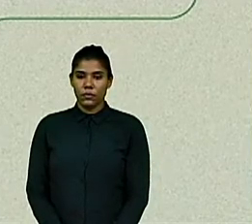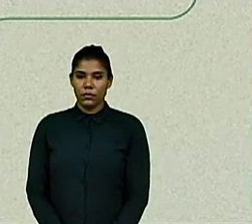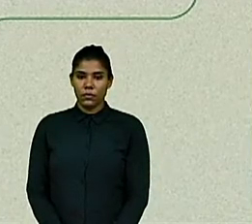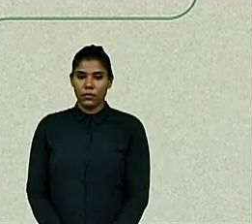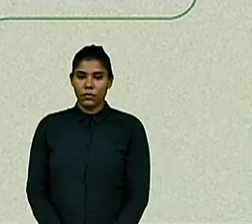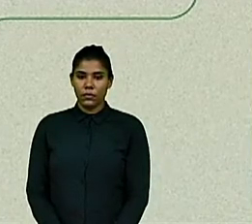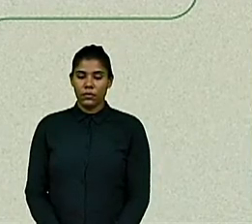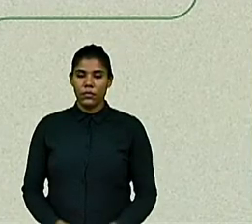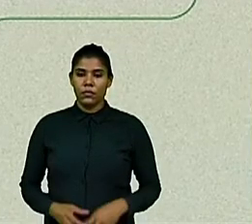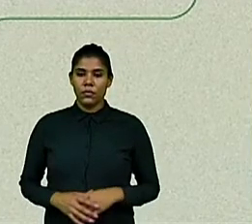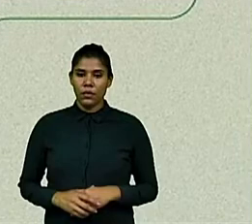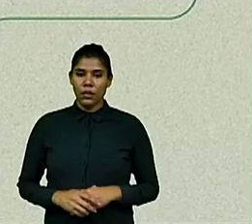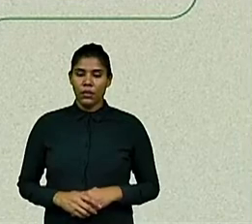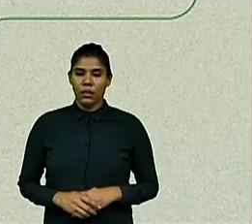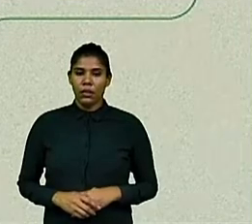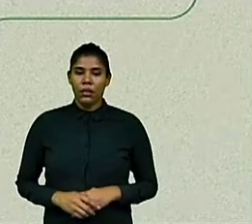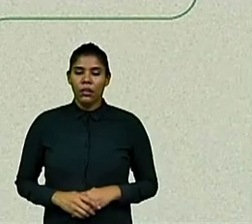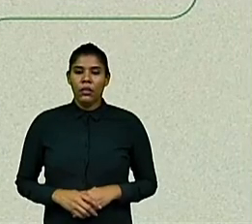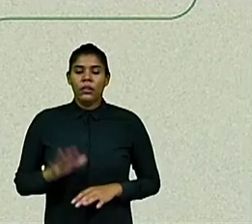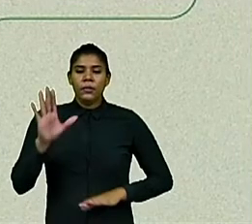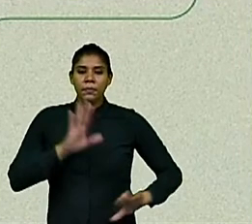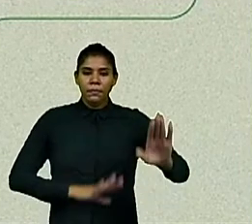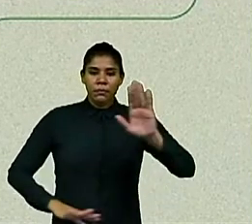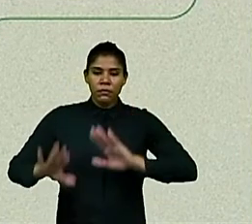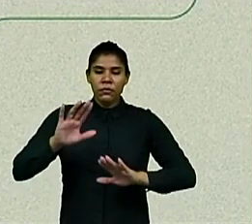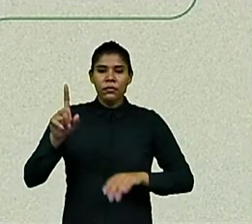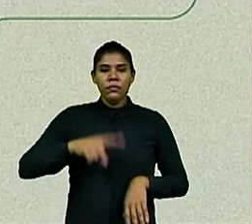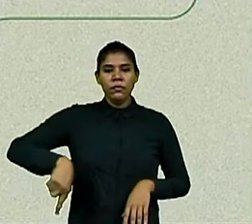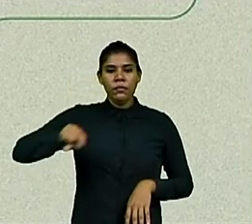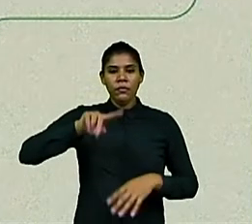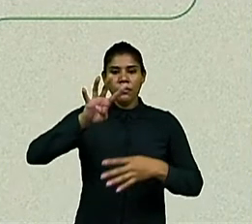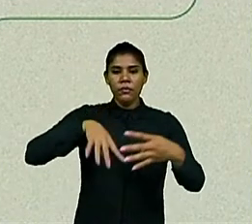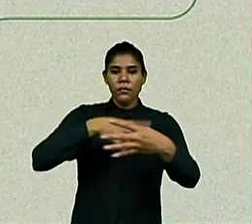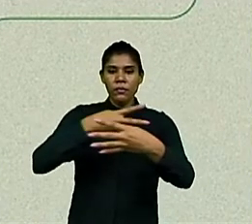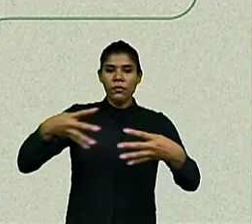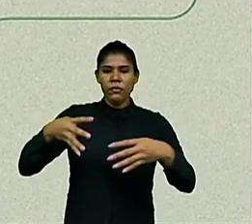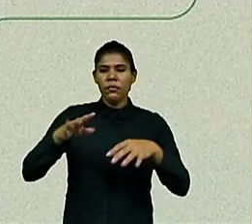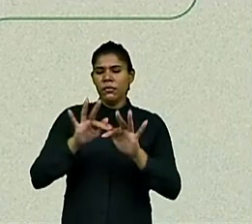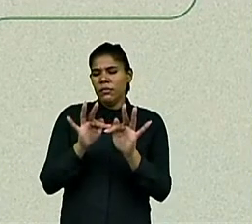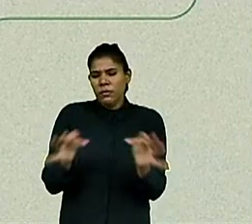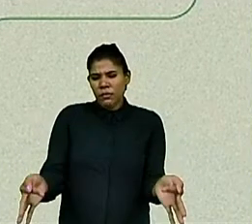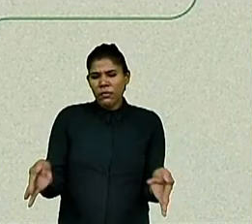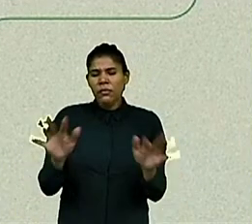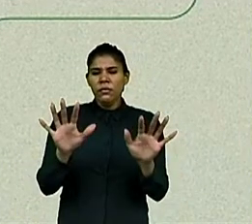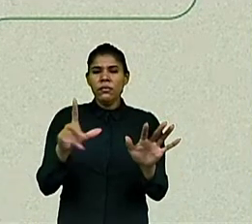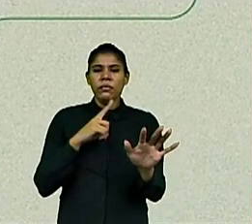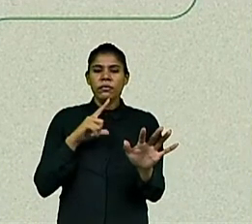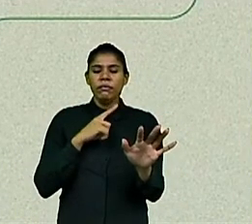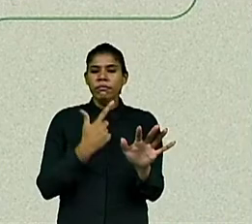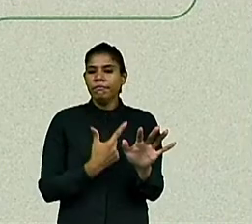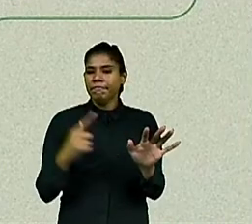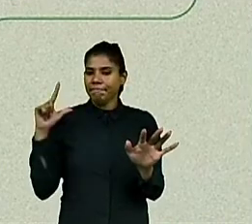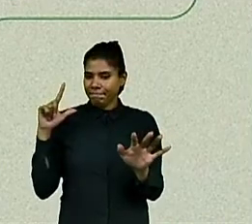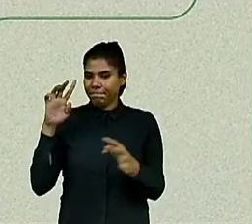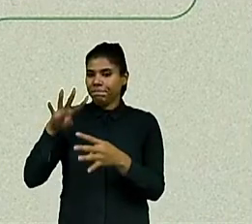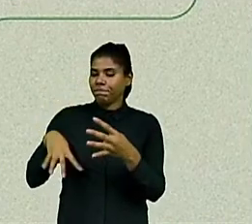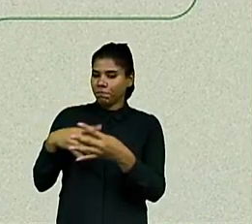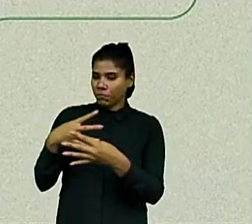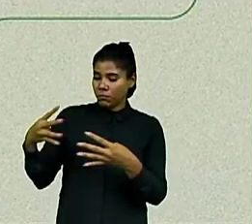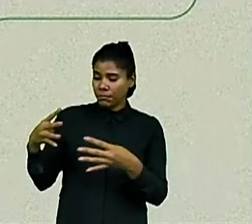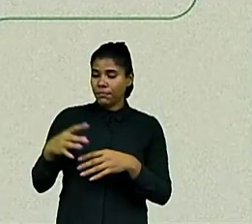perpendiculares muito cuidado que essa é uma classificação das mais simples mas temos outras classificações